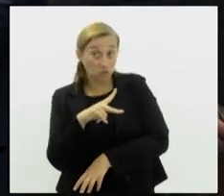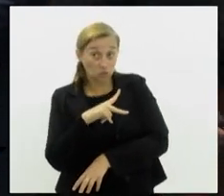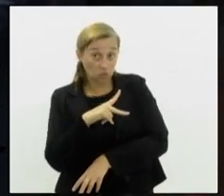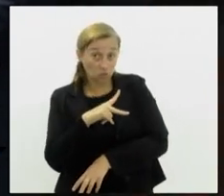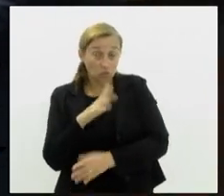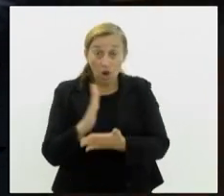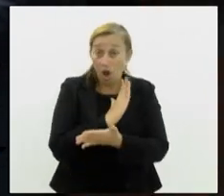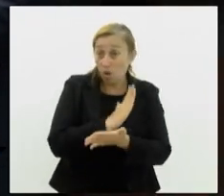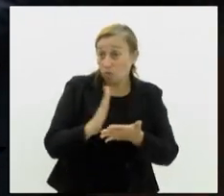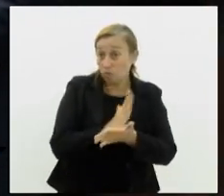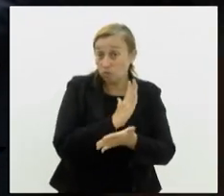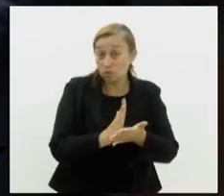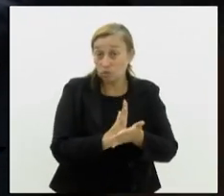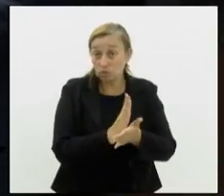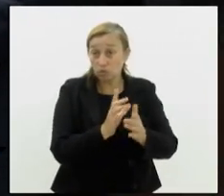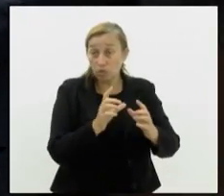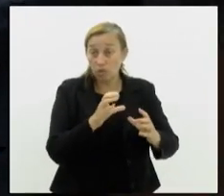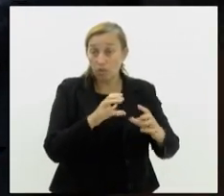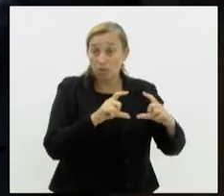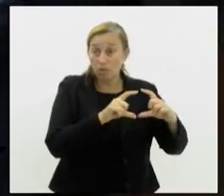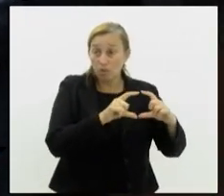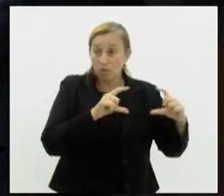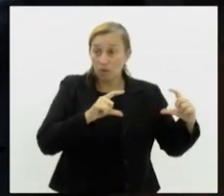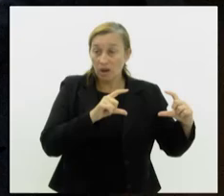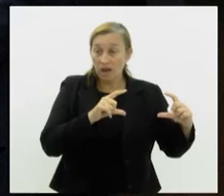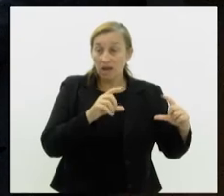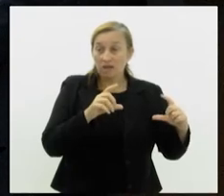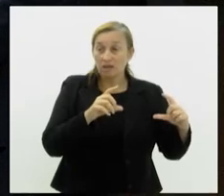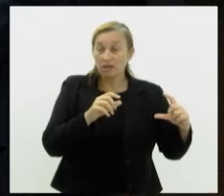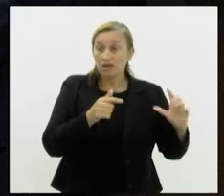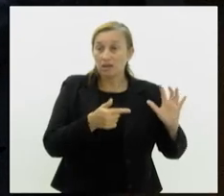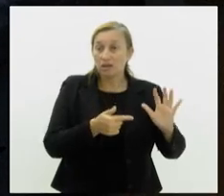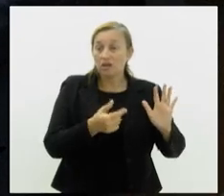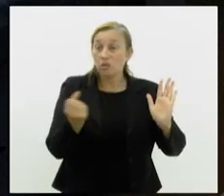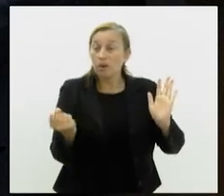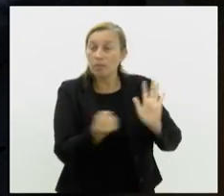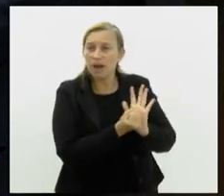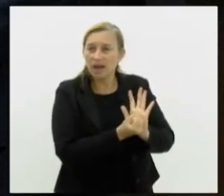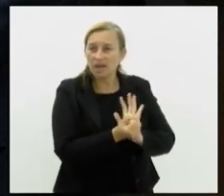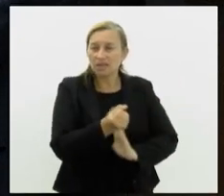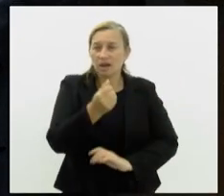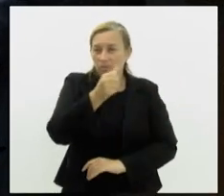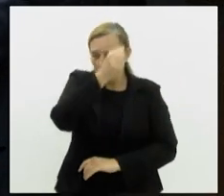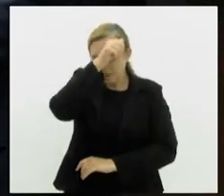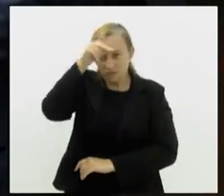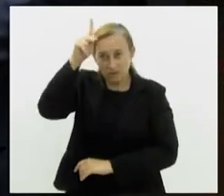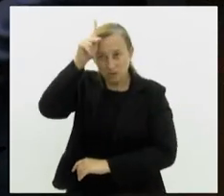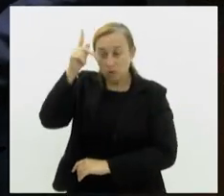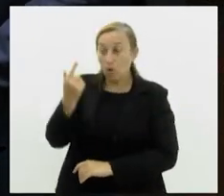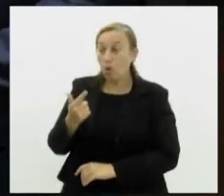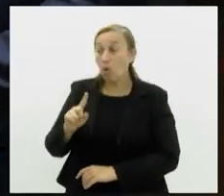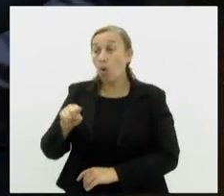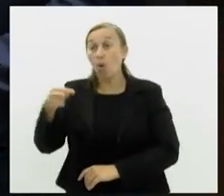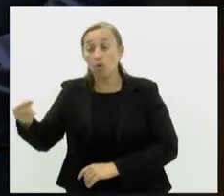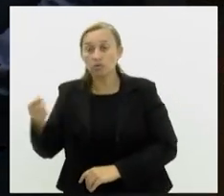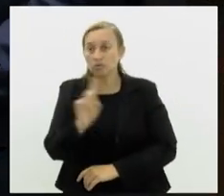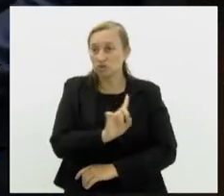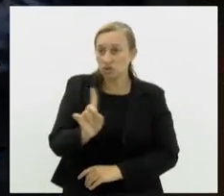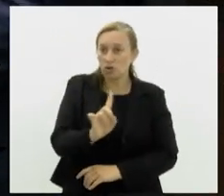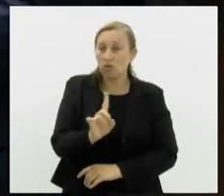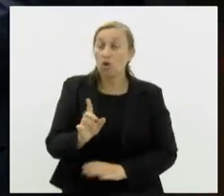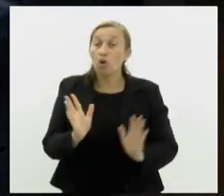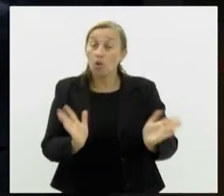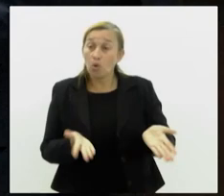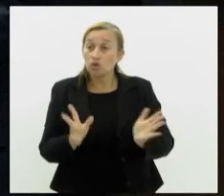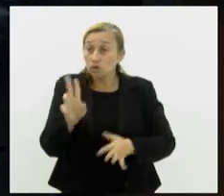com adesivo da prefeitura, outros não, operando, usando a máquina pública. Eles hoje usam